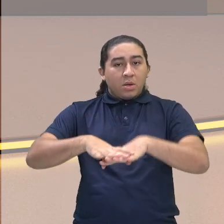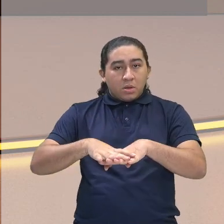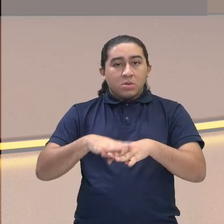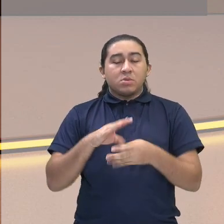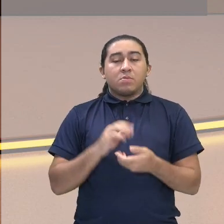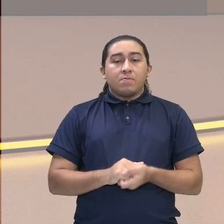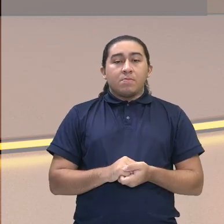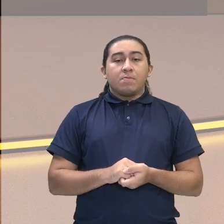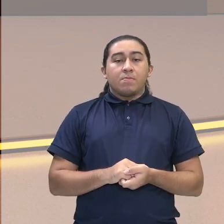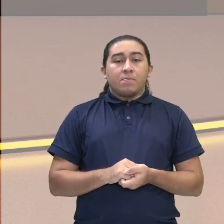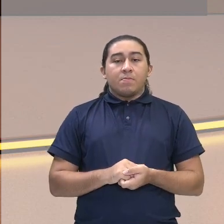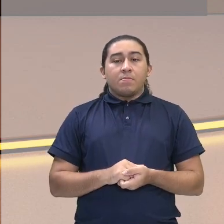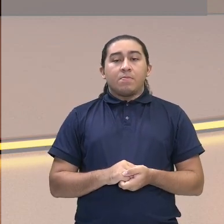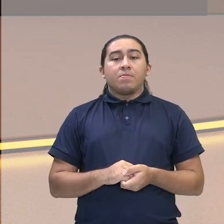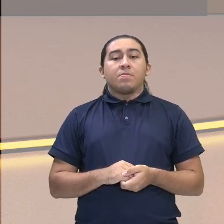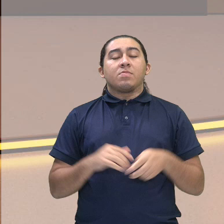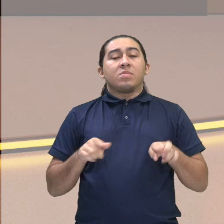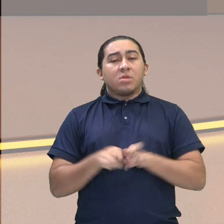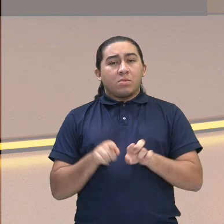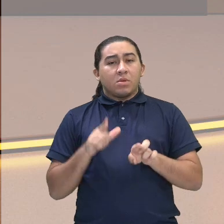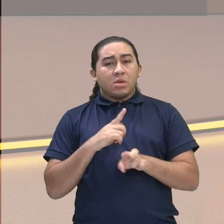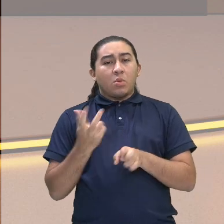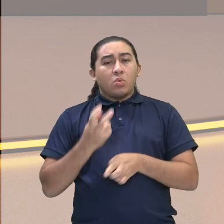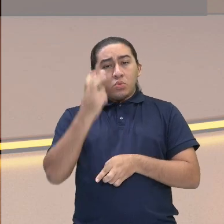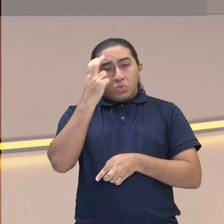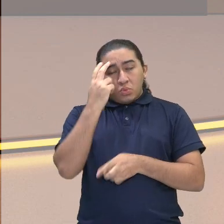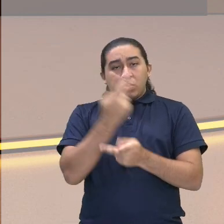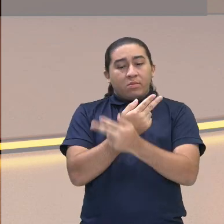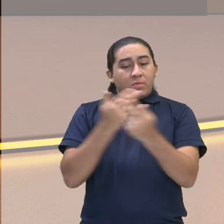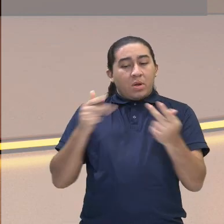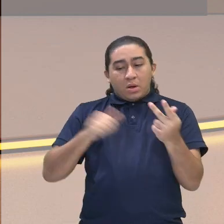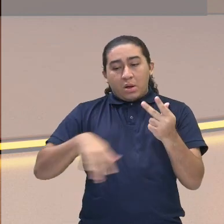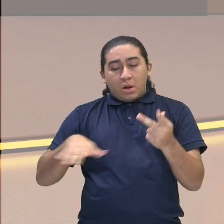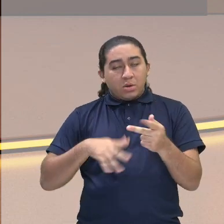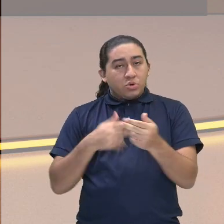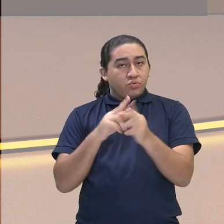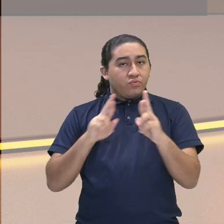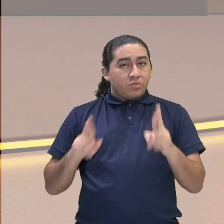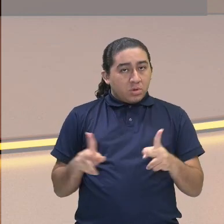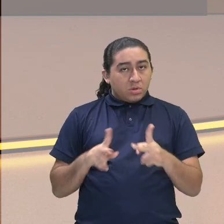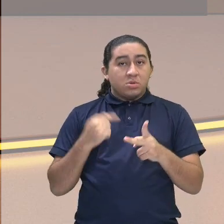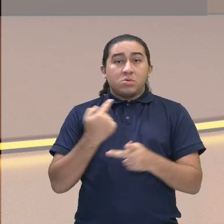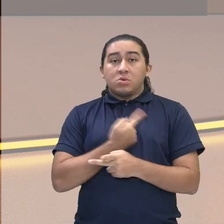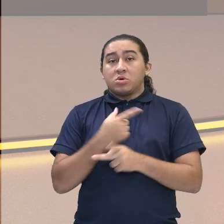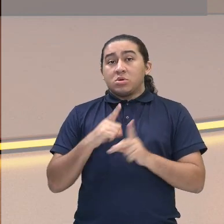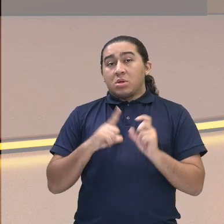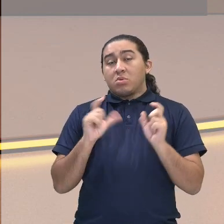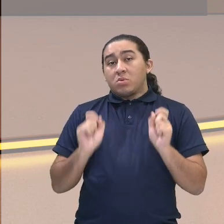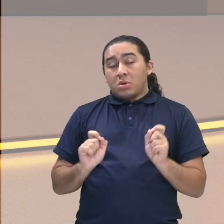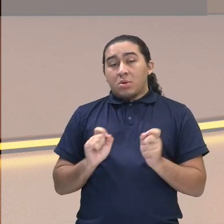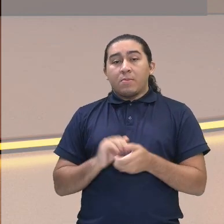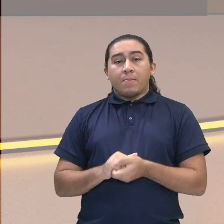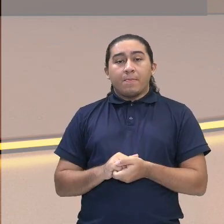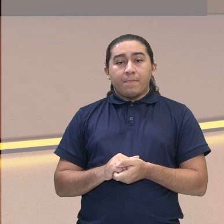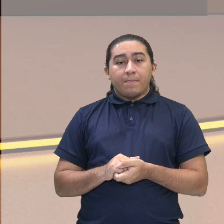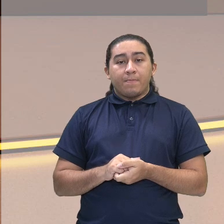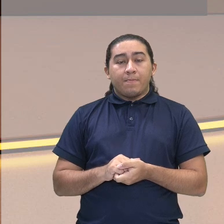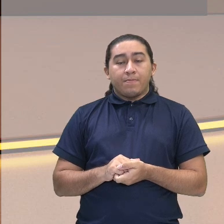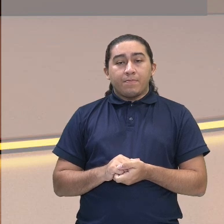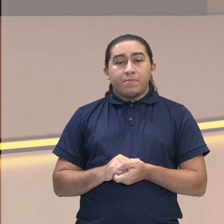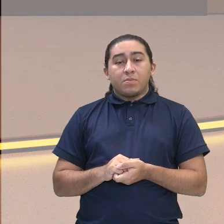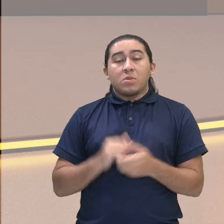tinha tanta cultura, tanta gente diferente, estudiosos de áreas diferentes, claro que nós vamos ter o processo de produção